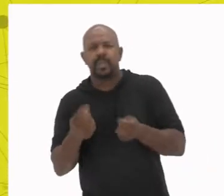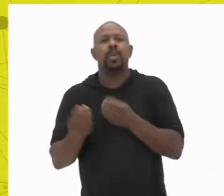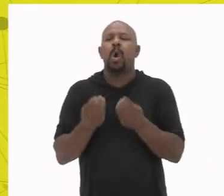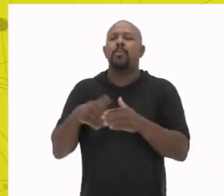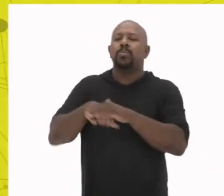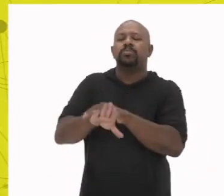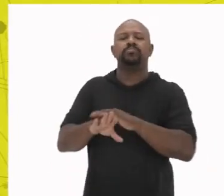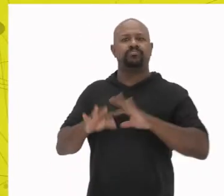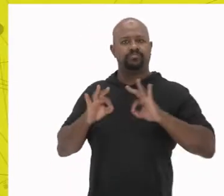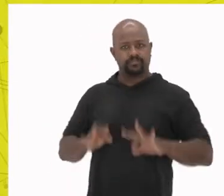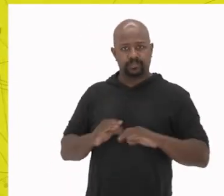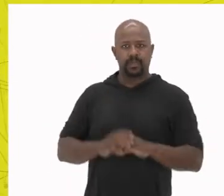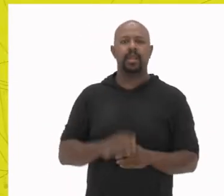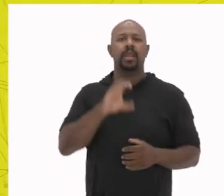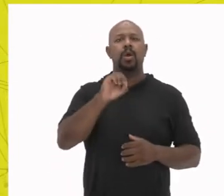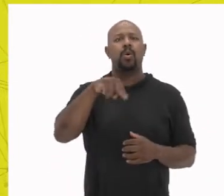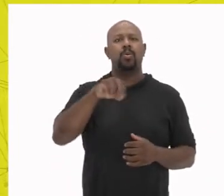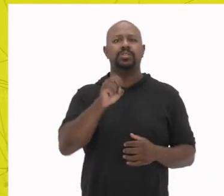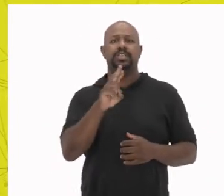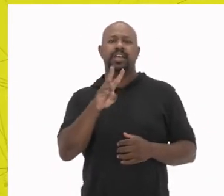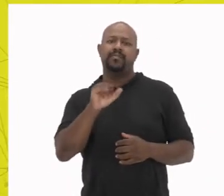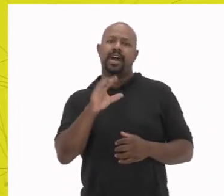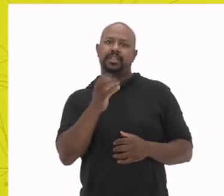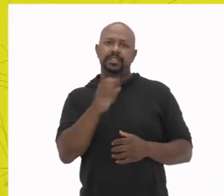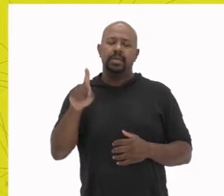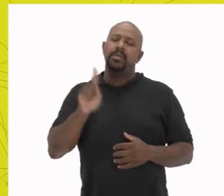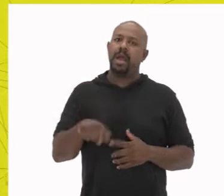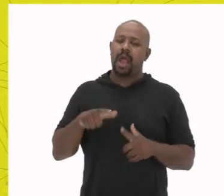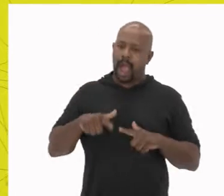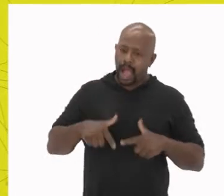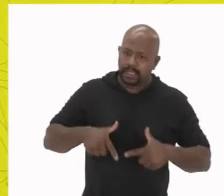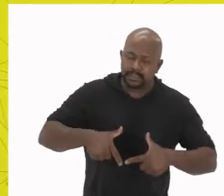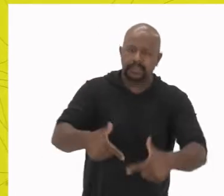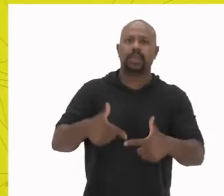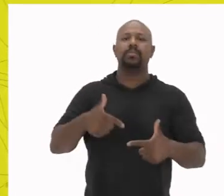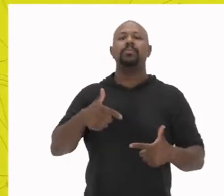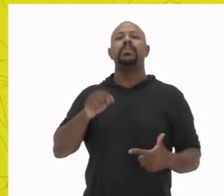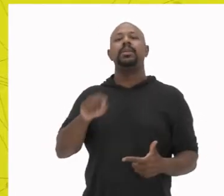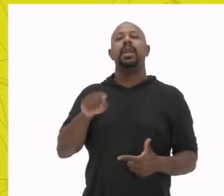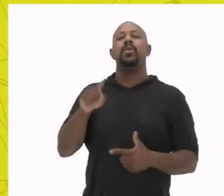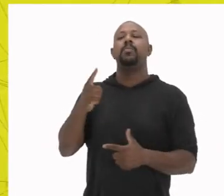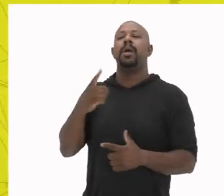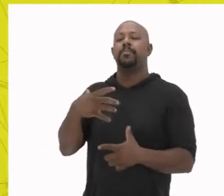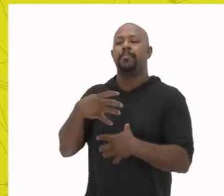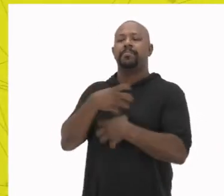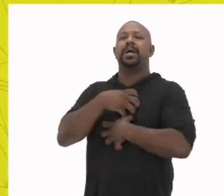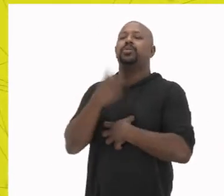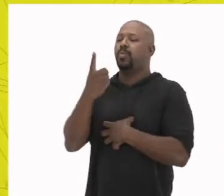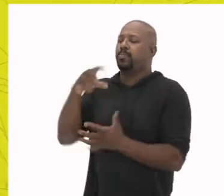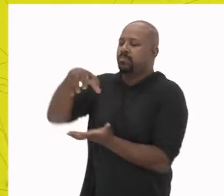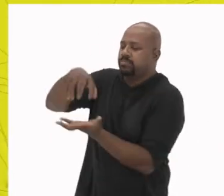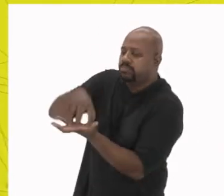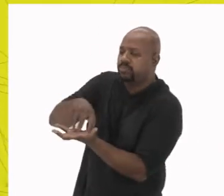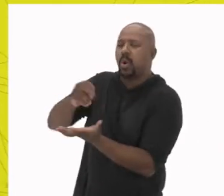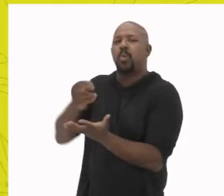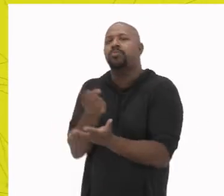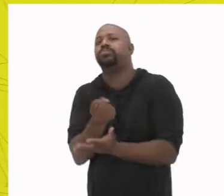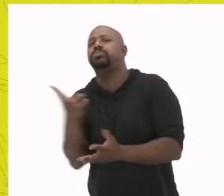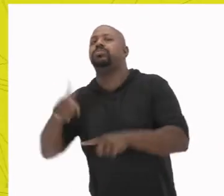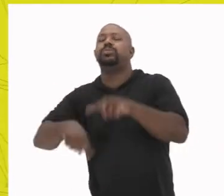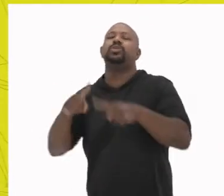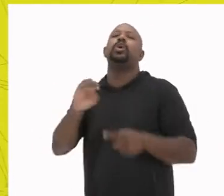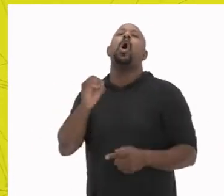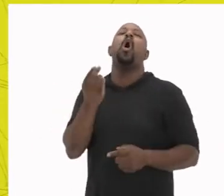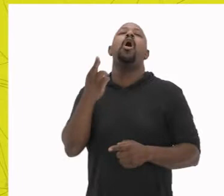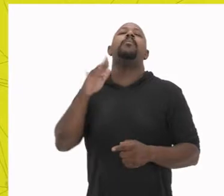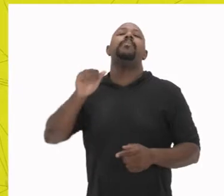higienização, reparos e acondicionamento. A conservação consiste em ações que têm impacto sobre uma coleção, um